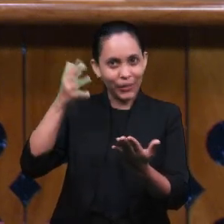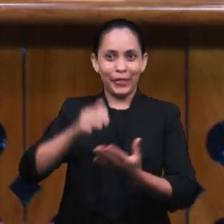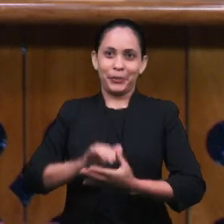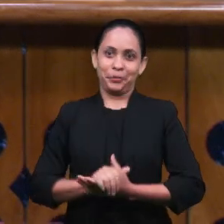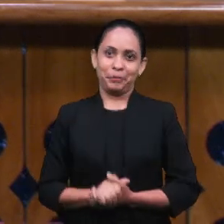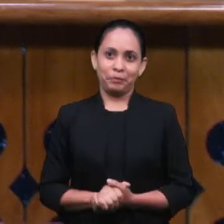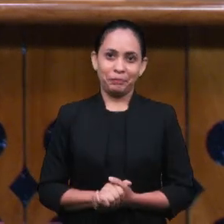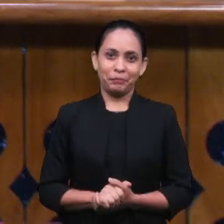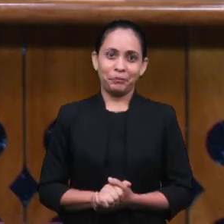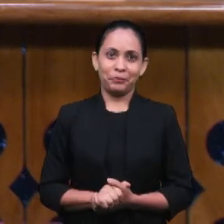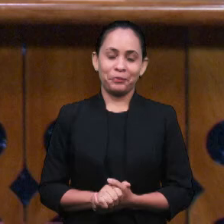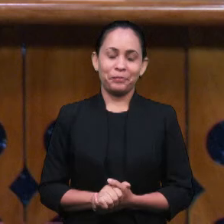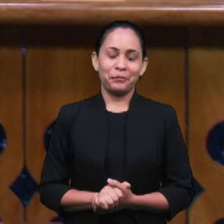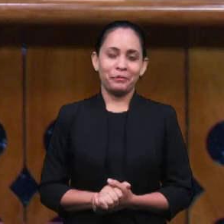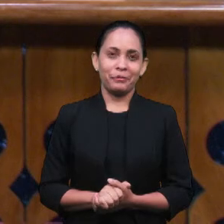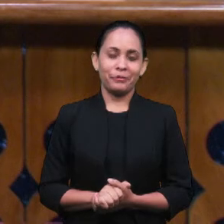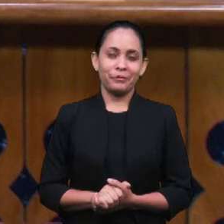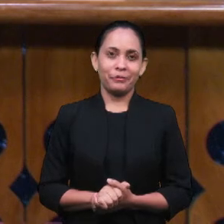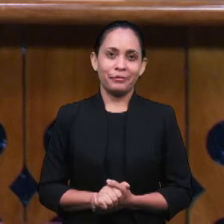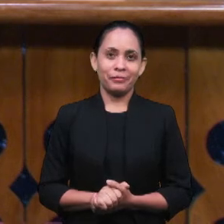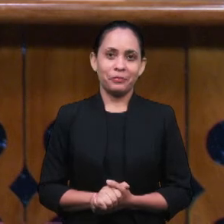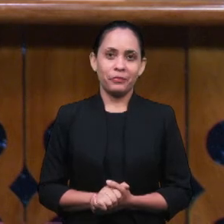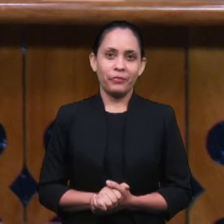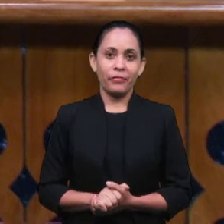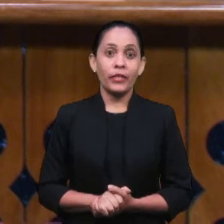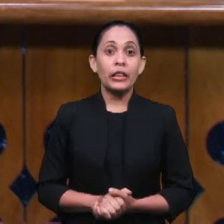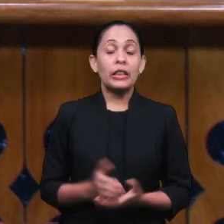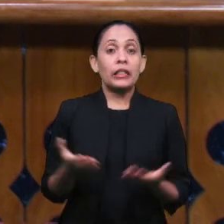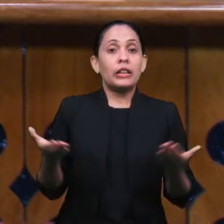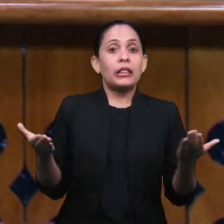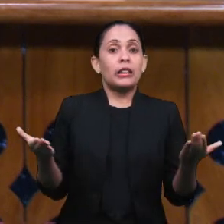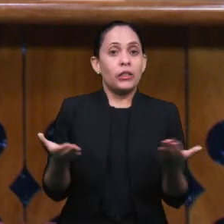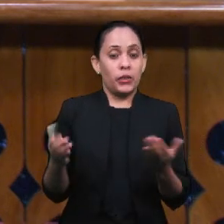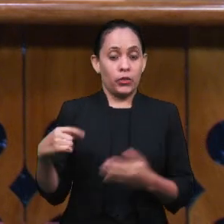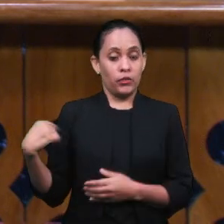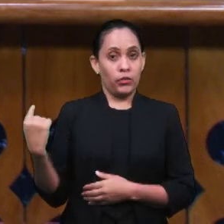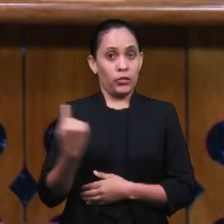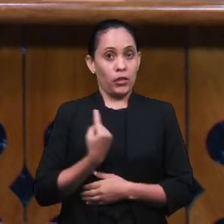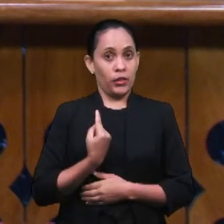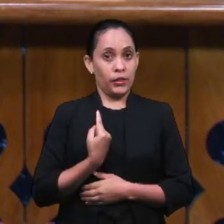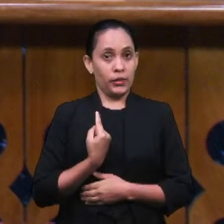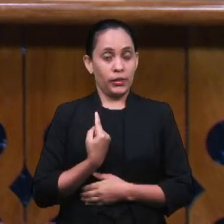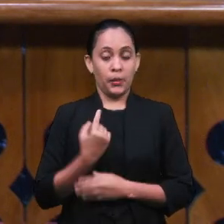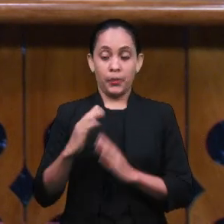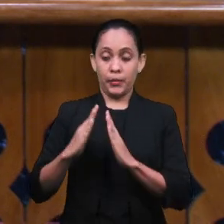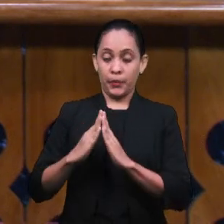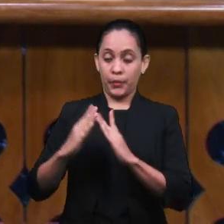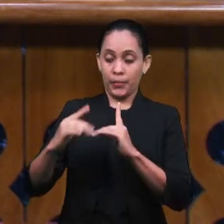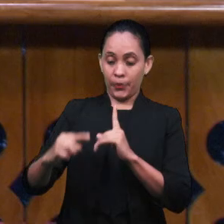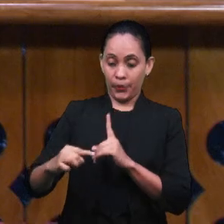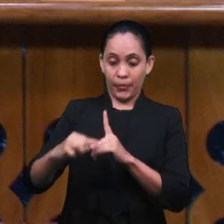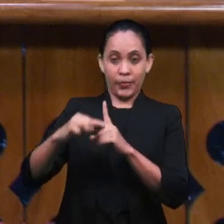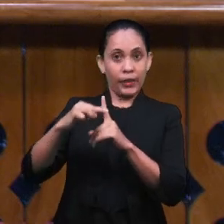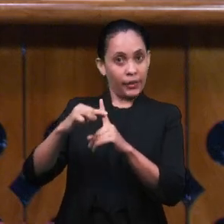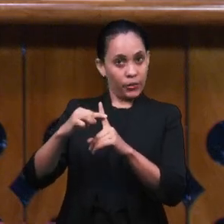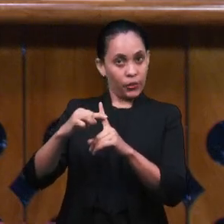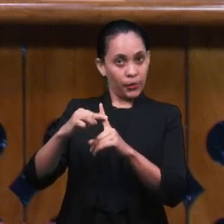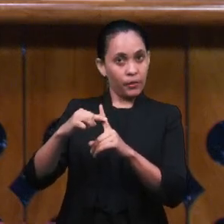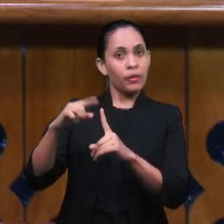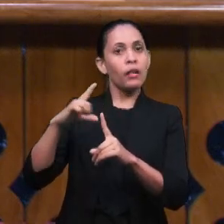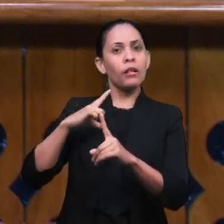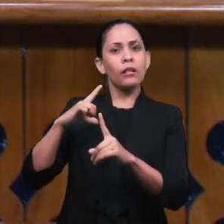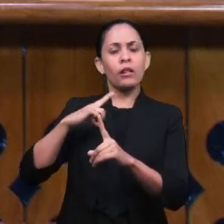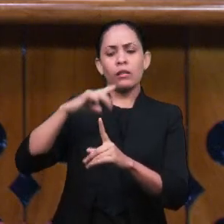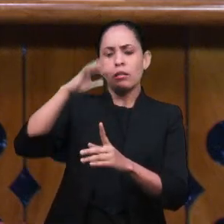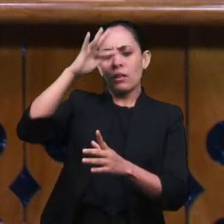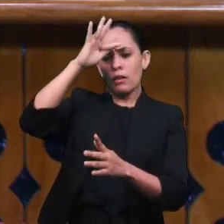Meus irmãos, nós viemos, a igreja é uma instituição de fé que